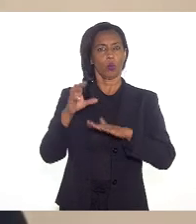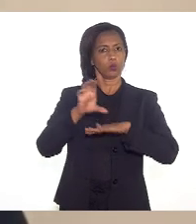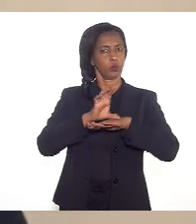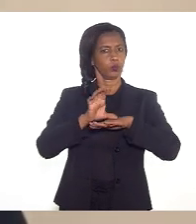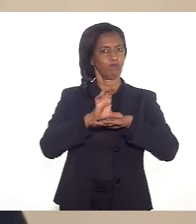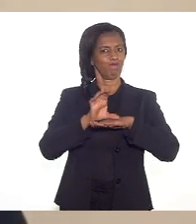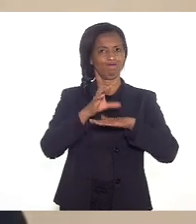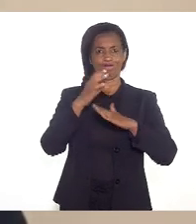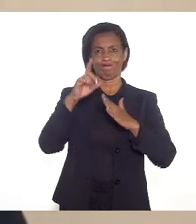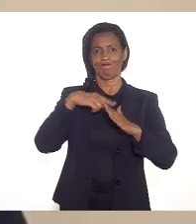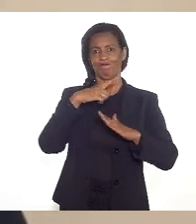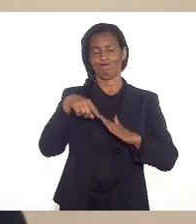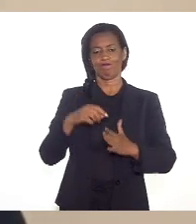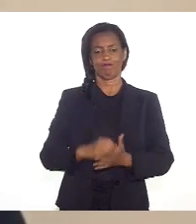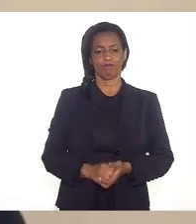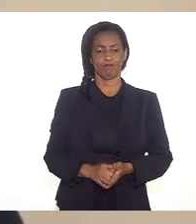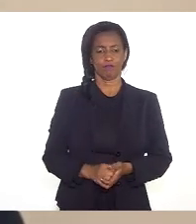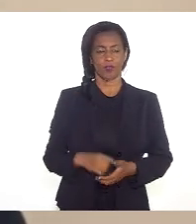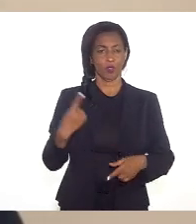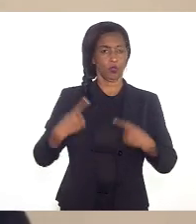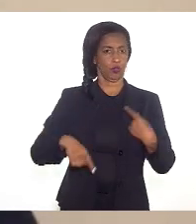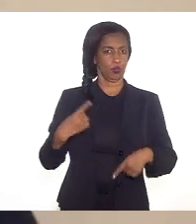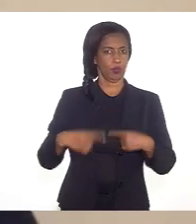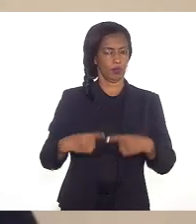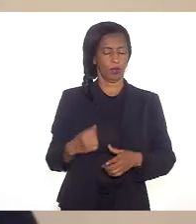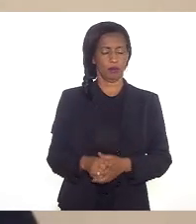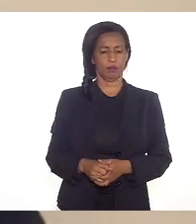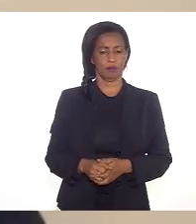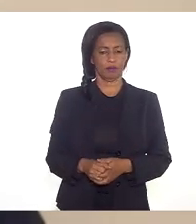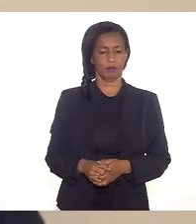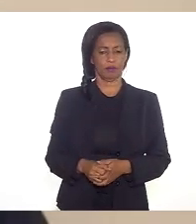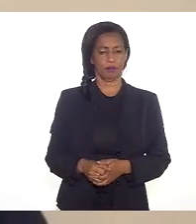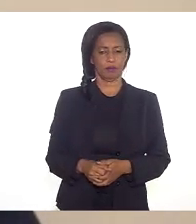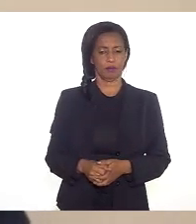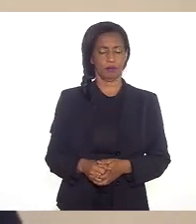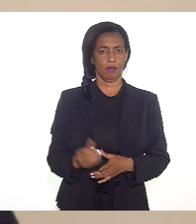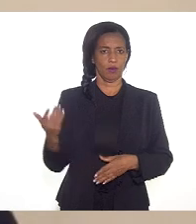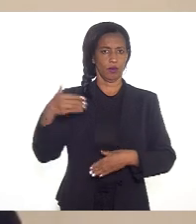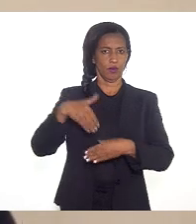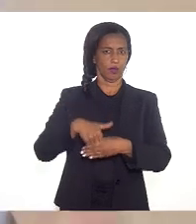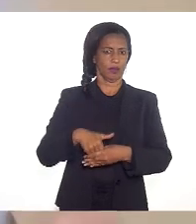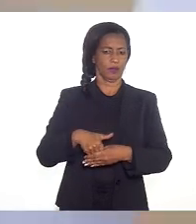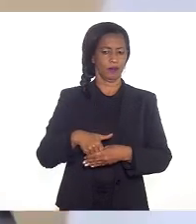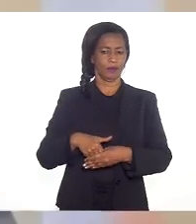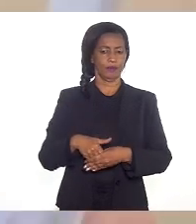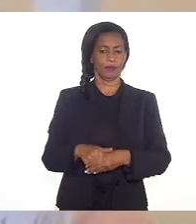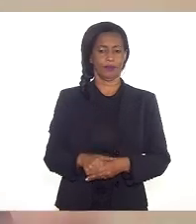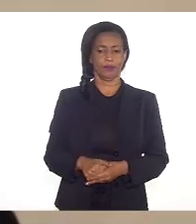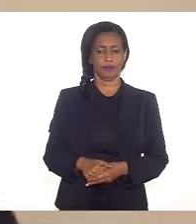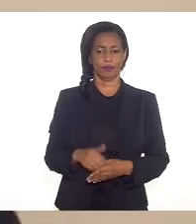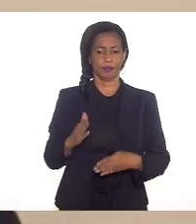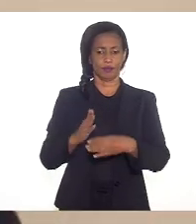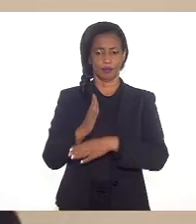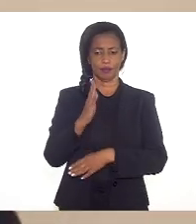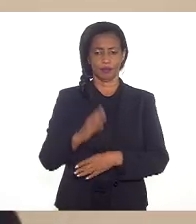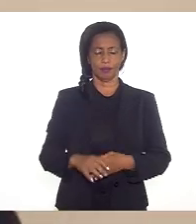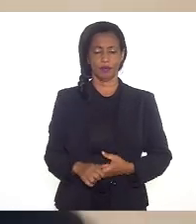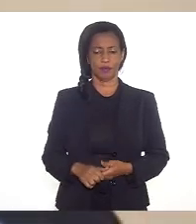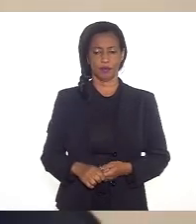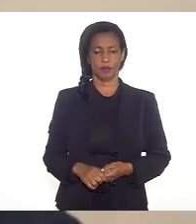inconstitucionalidade. Em discussão, em votação,